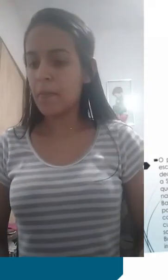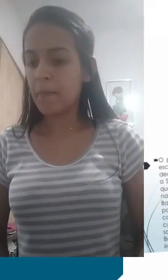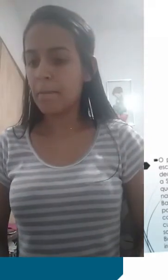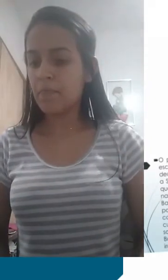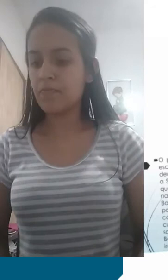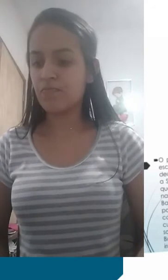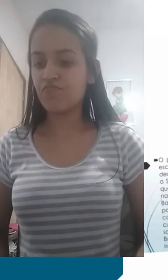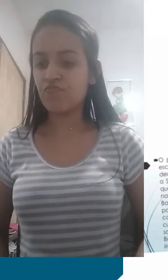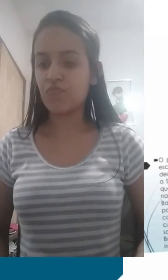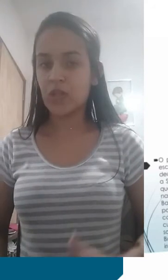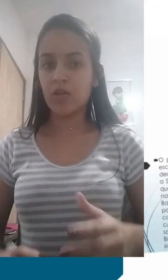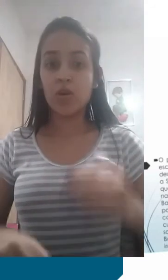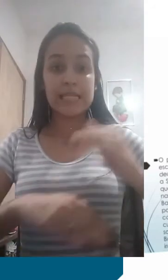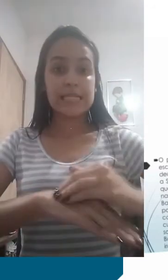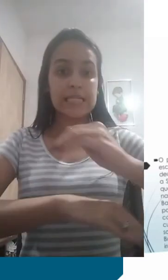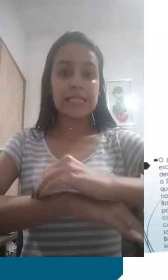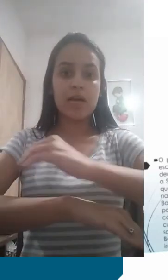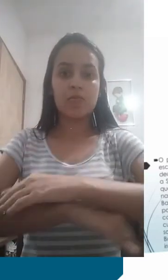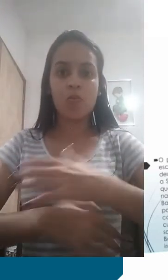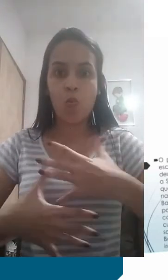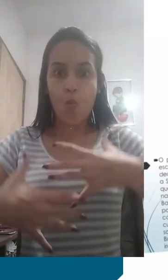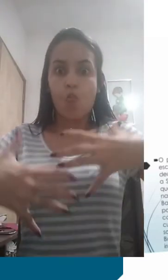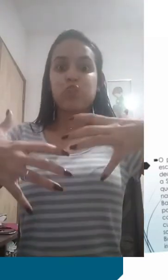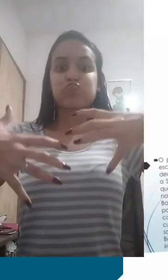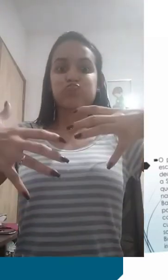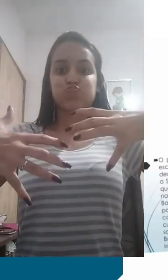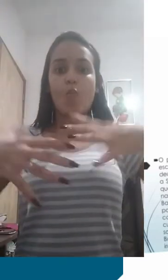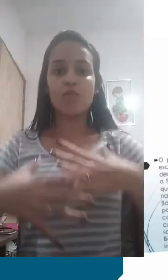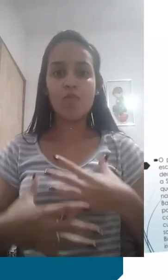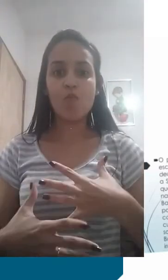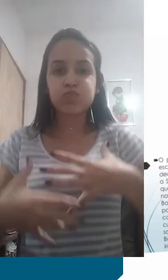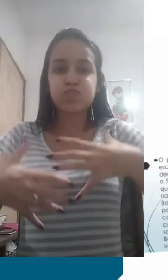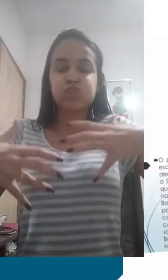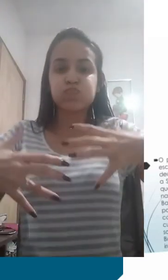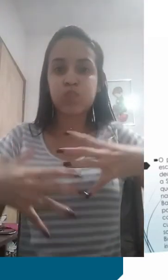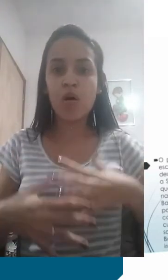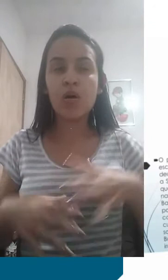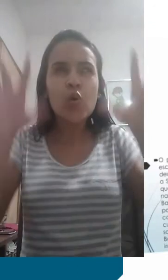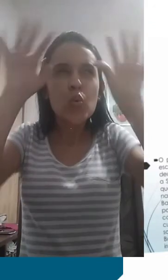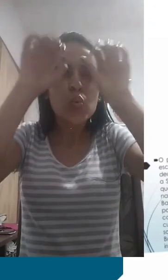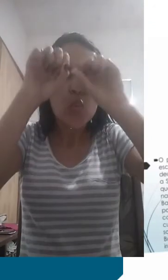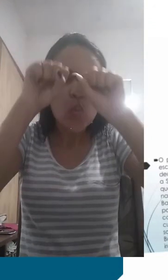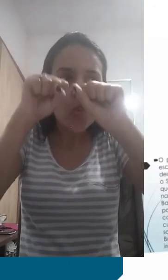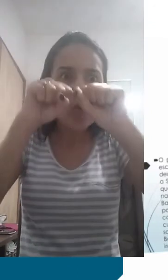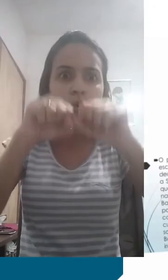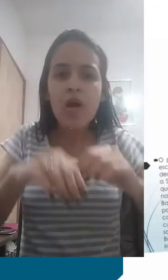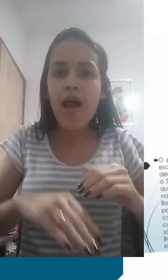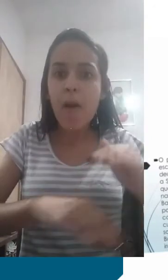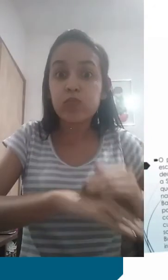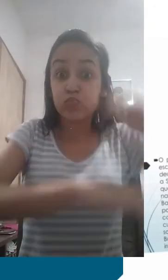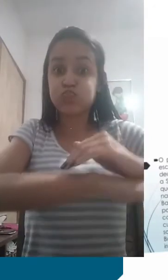Enfunando os papos, saem da penumbra, aos pulos, os sapos. A luz